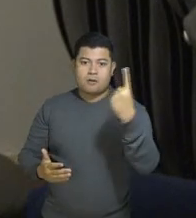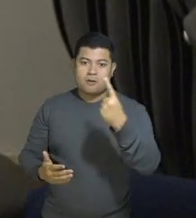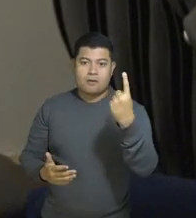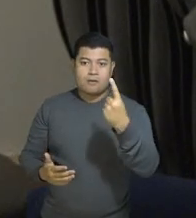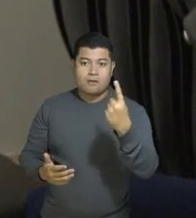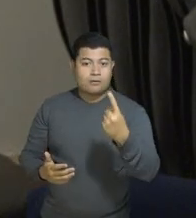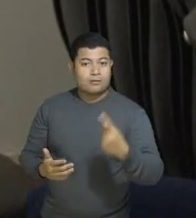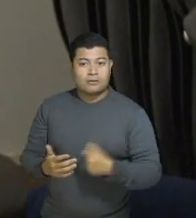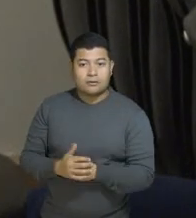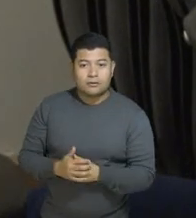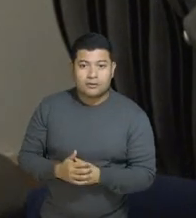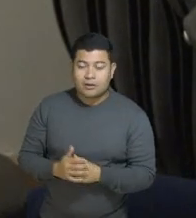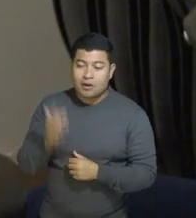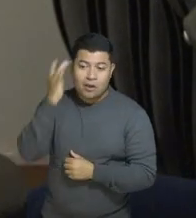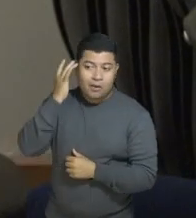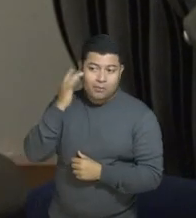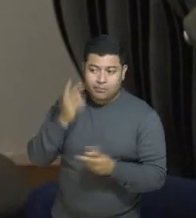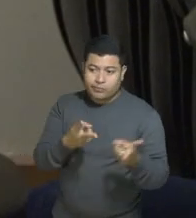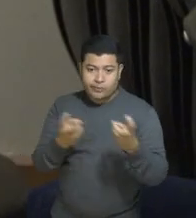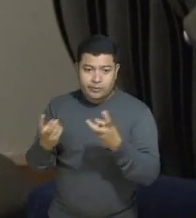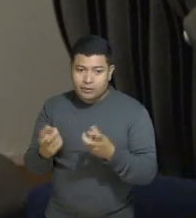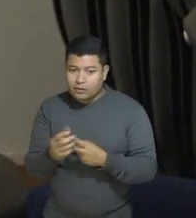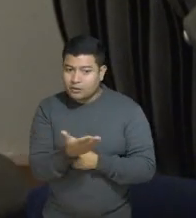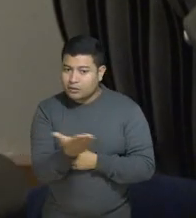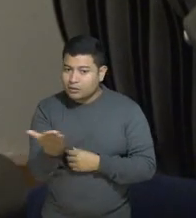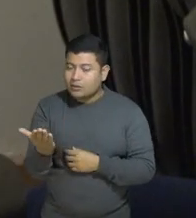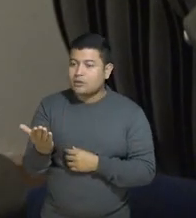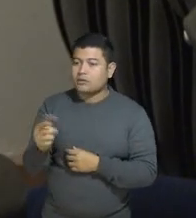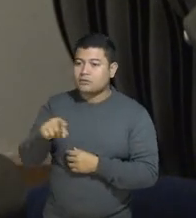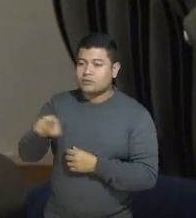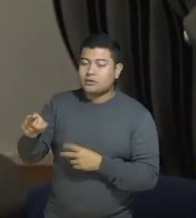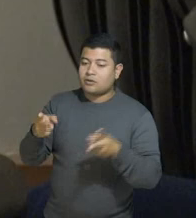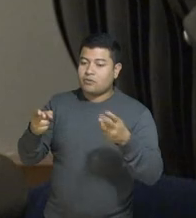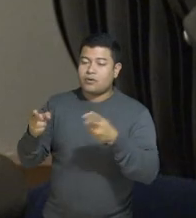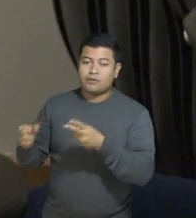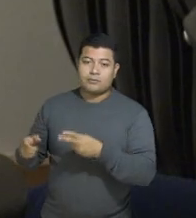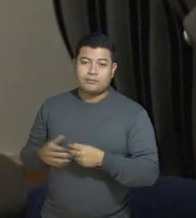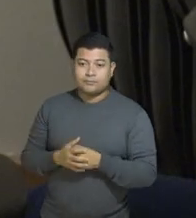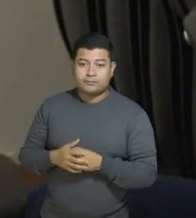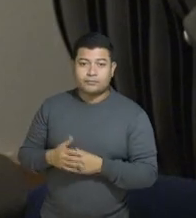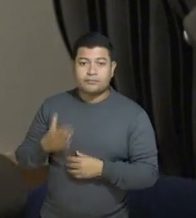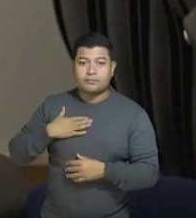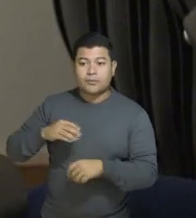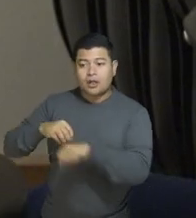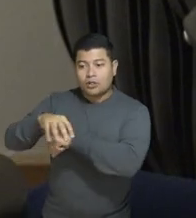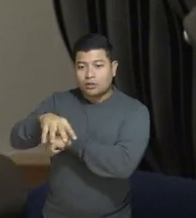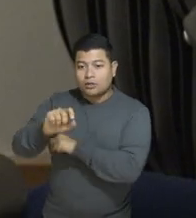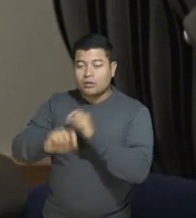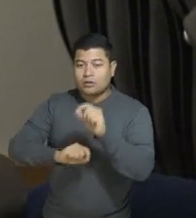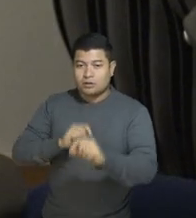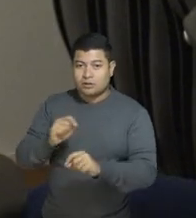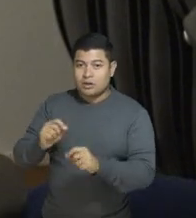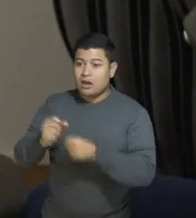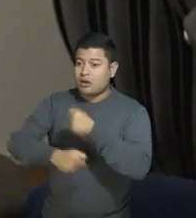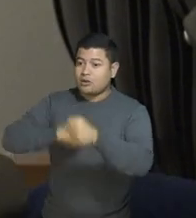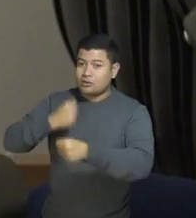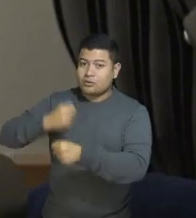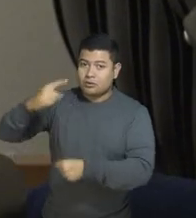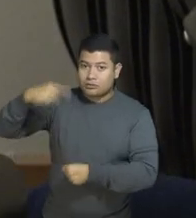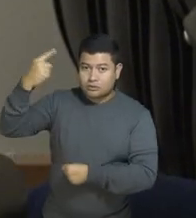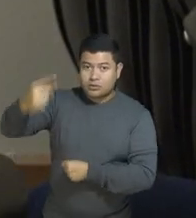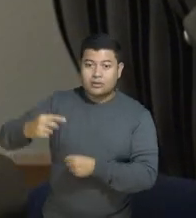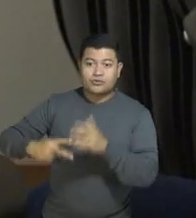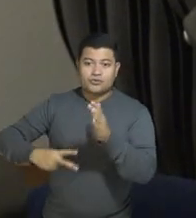muitas pessoas aqui, né? Pelo que eu vi. Então, parabéns pela iniciativa. Minha sugestão é que ano que vem tenha o